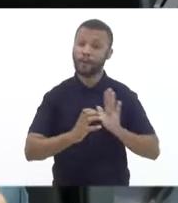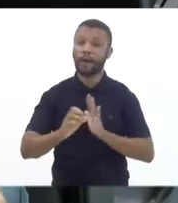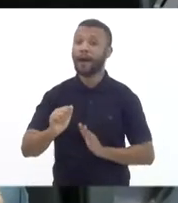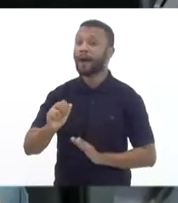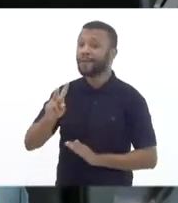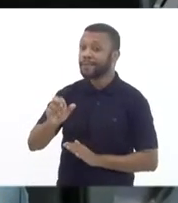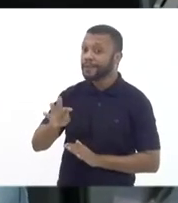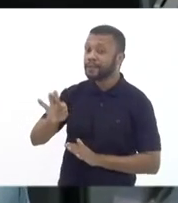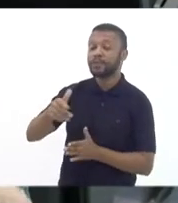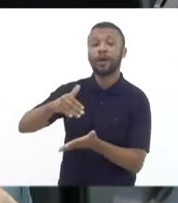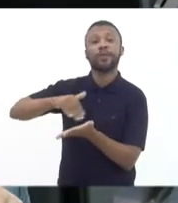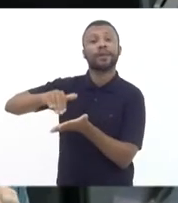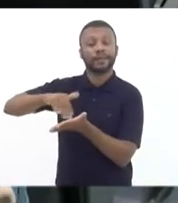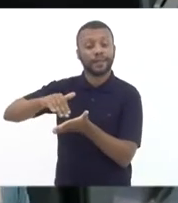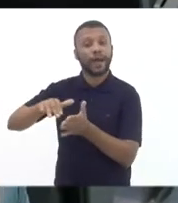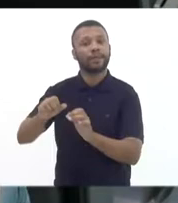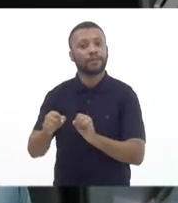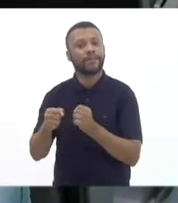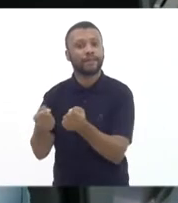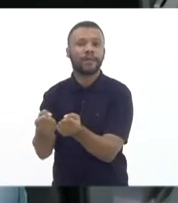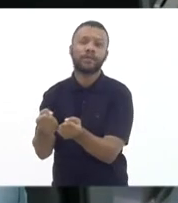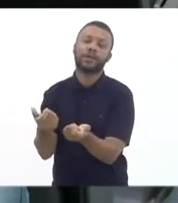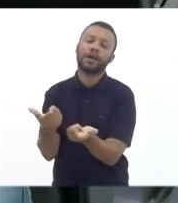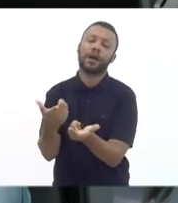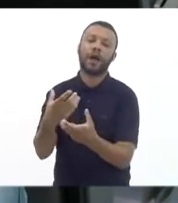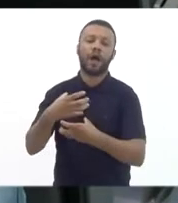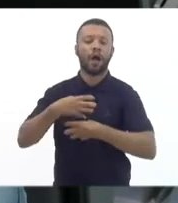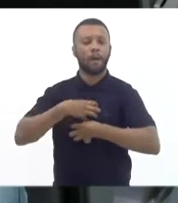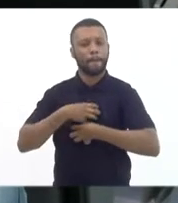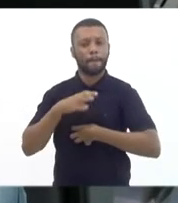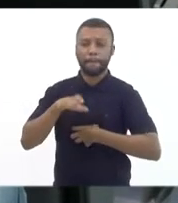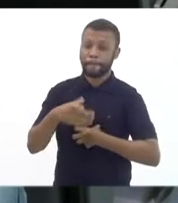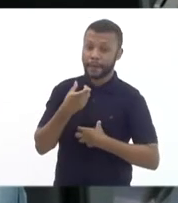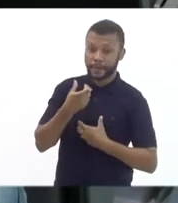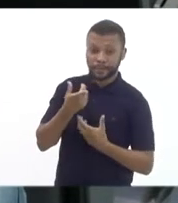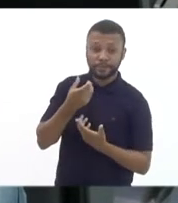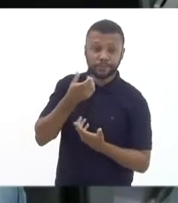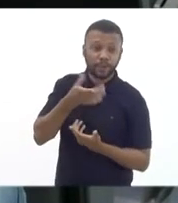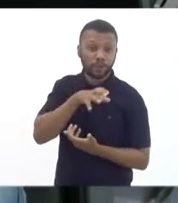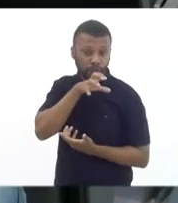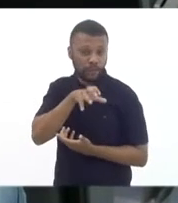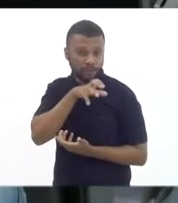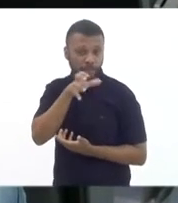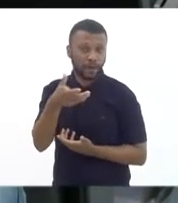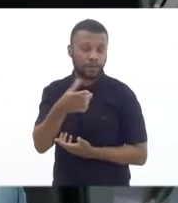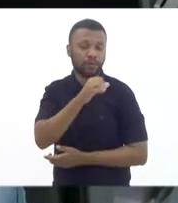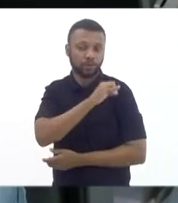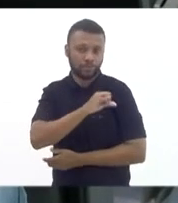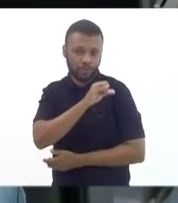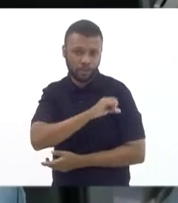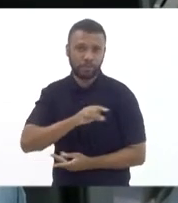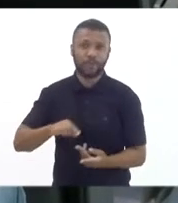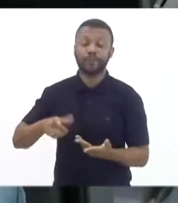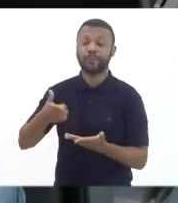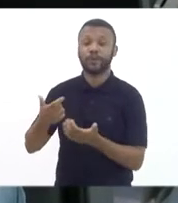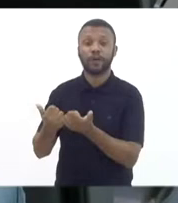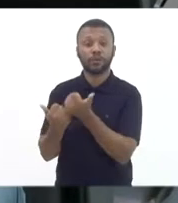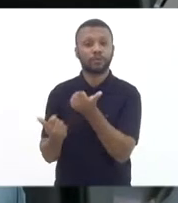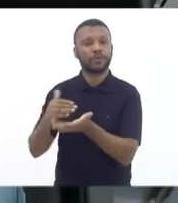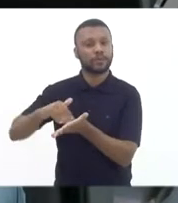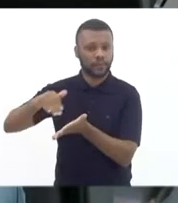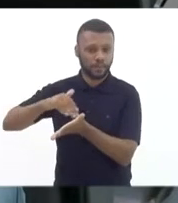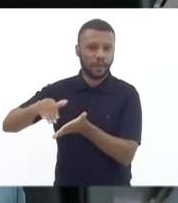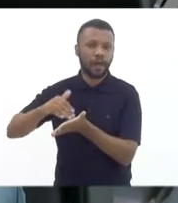Animal do Rio, senhor Vinícius Cordeiro. Senhora Andréa Lamberto, subsecretária de Proteção Animal do